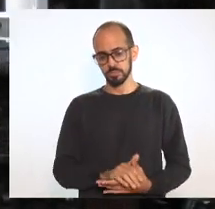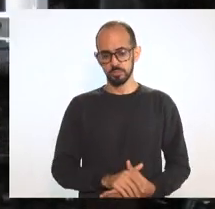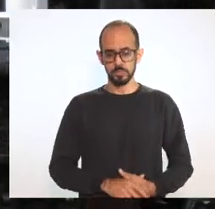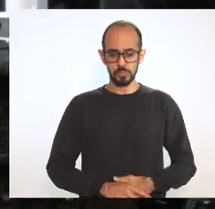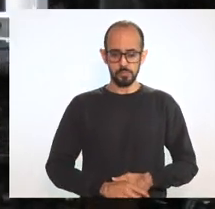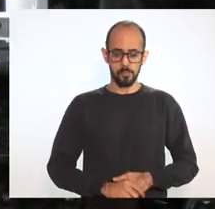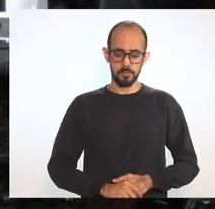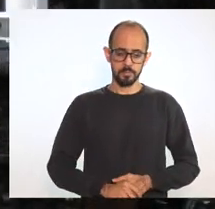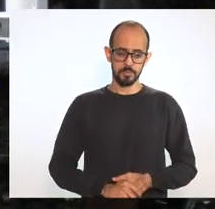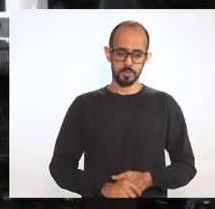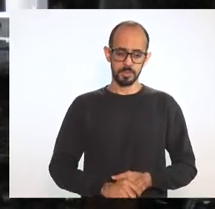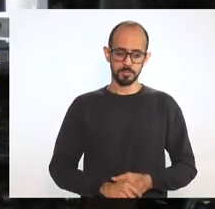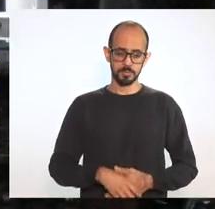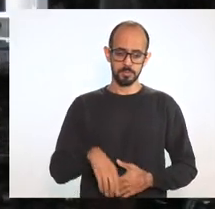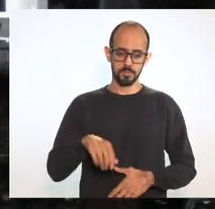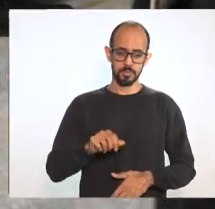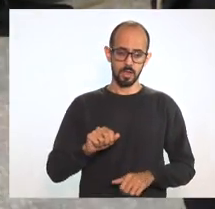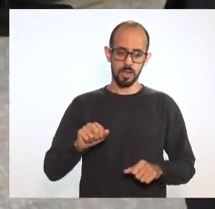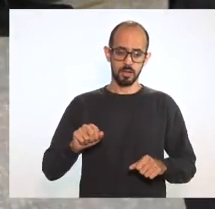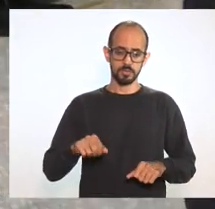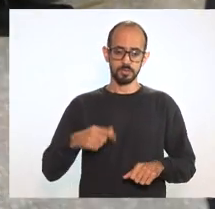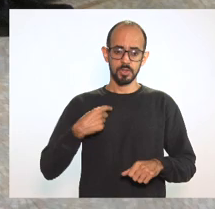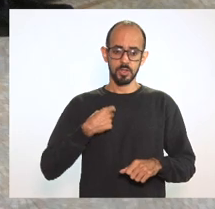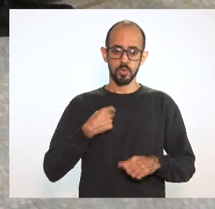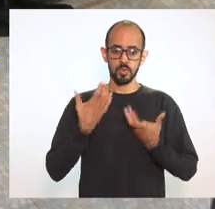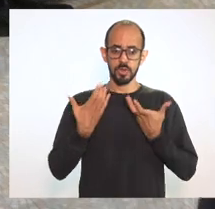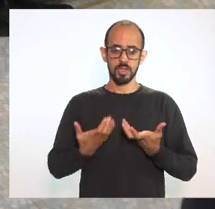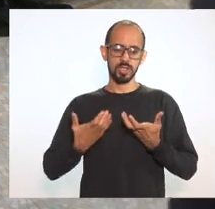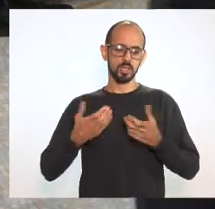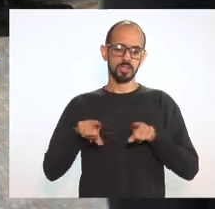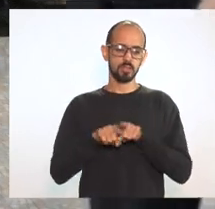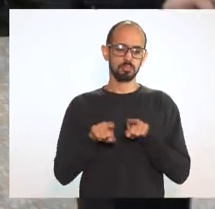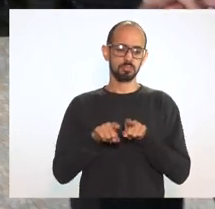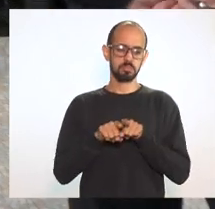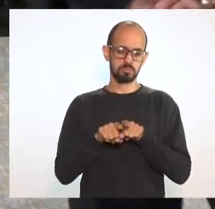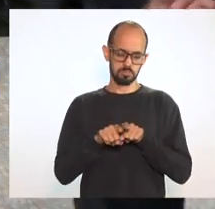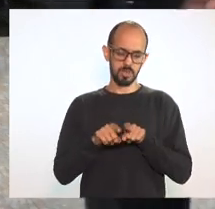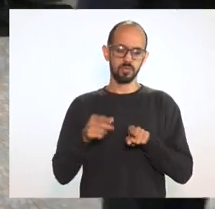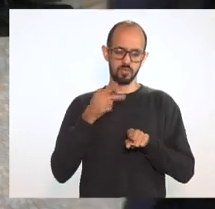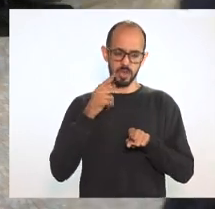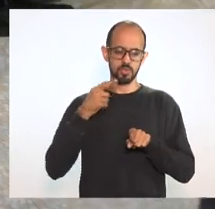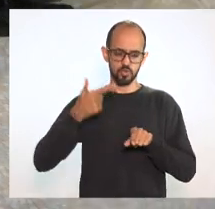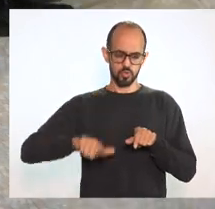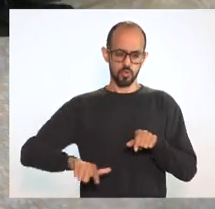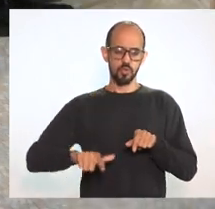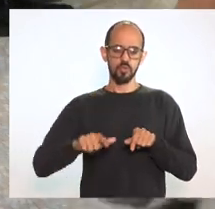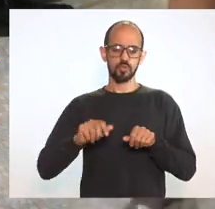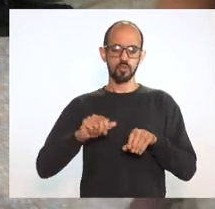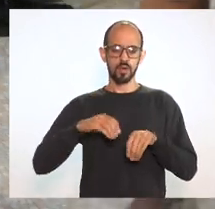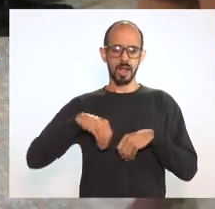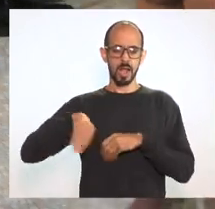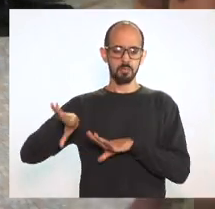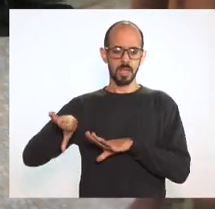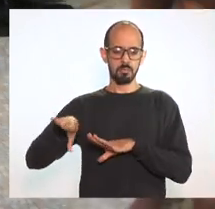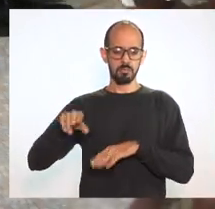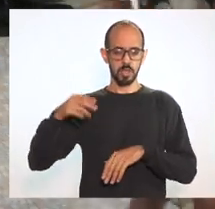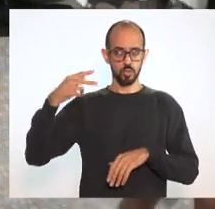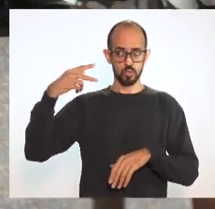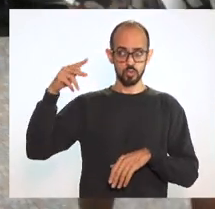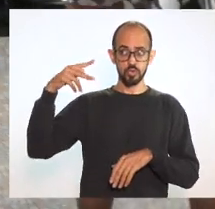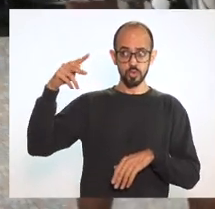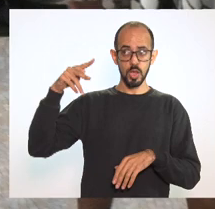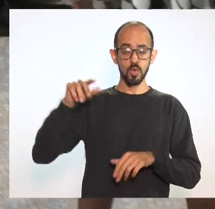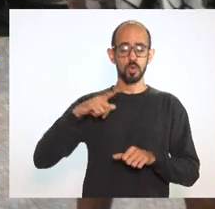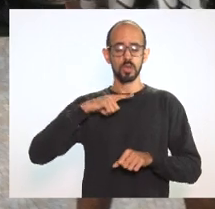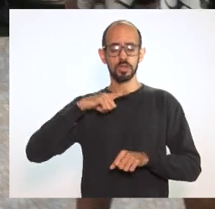Ciliano, eu queria apenas reforçar um encaminhamento muito adequado de Vossa Excelência, porque, de fato, tem